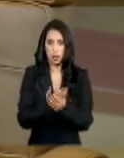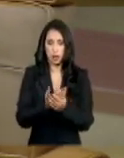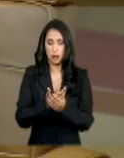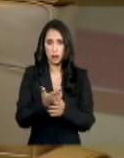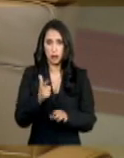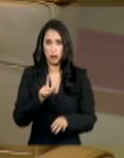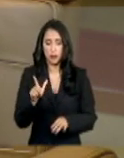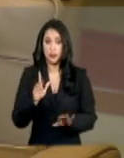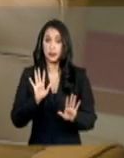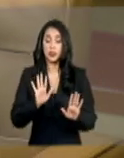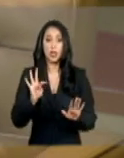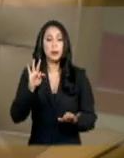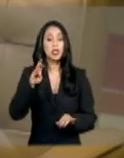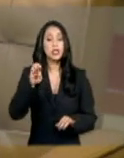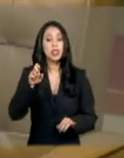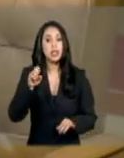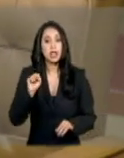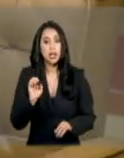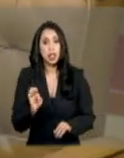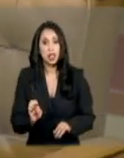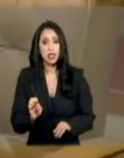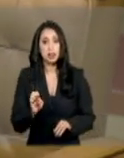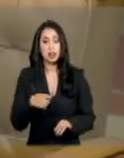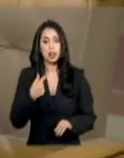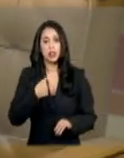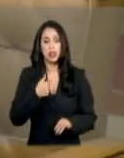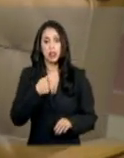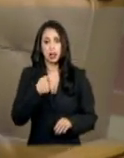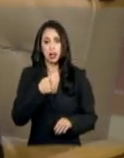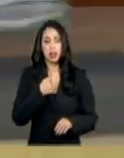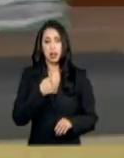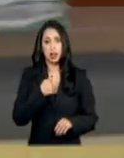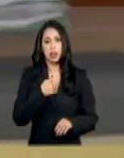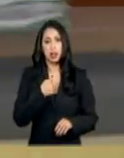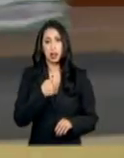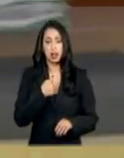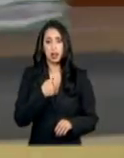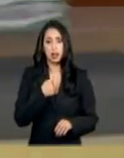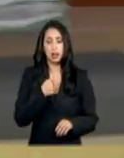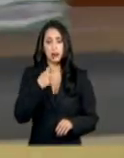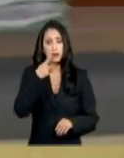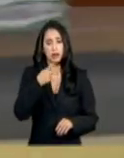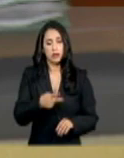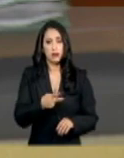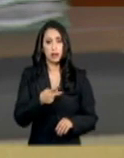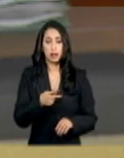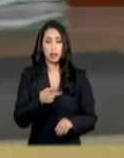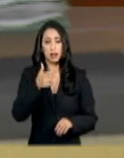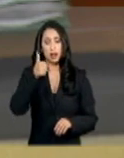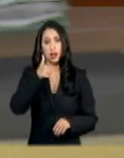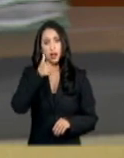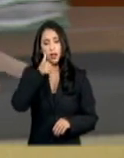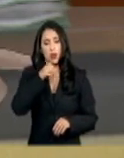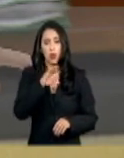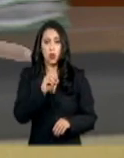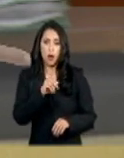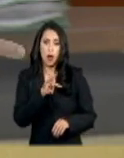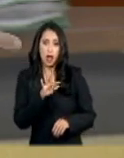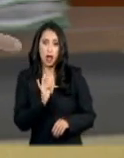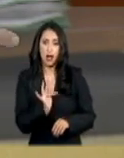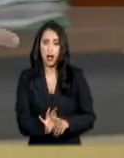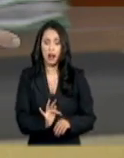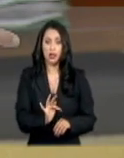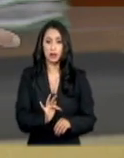tese a colocação de vossa excelência porque quanto ao coaf o ajuste